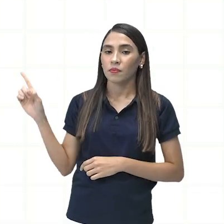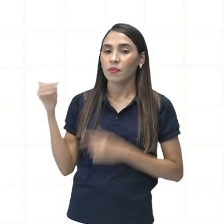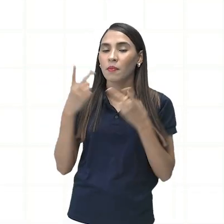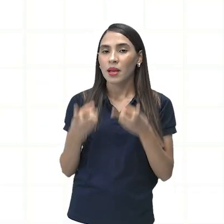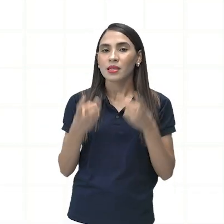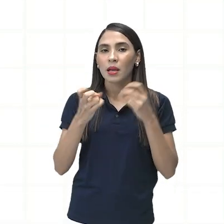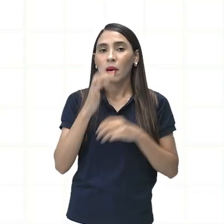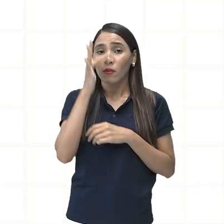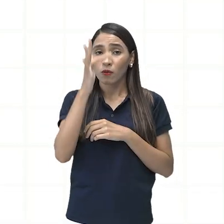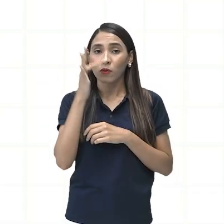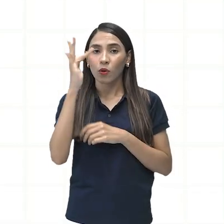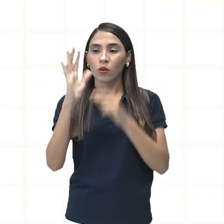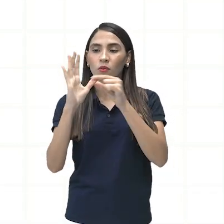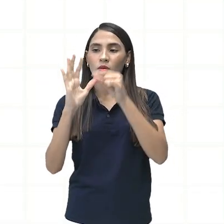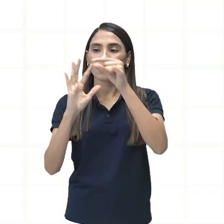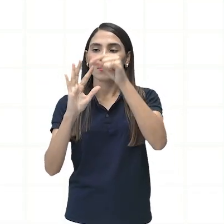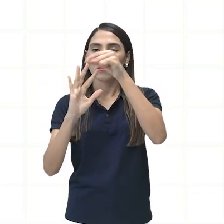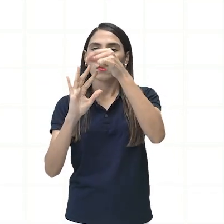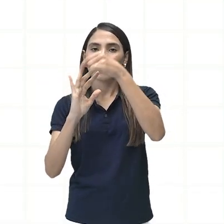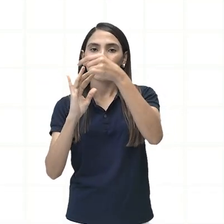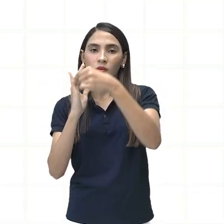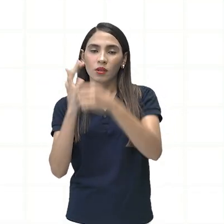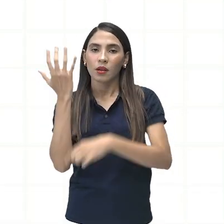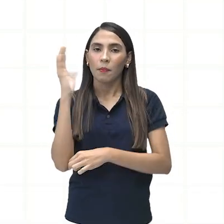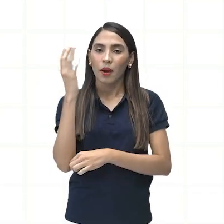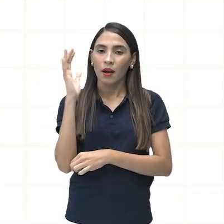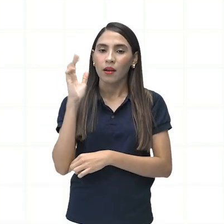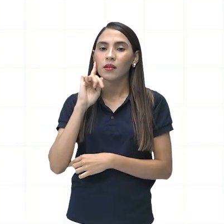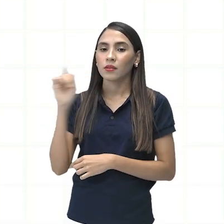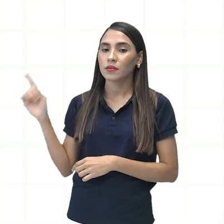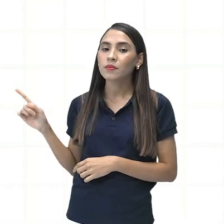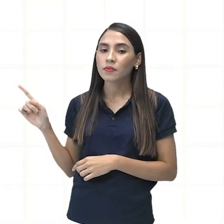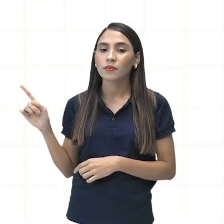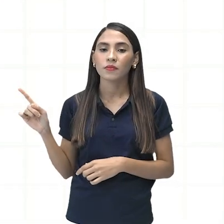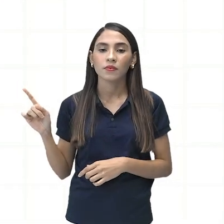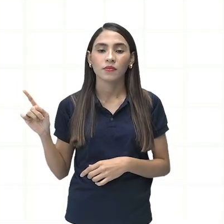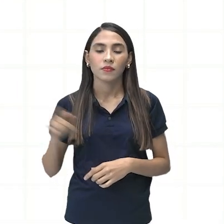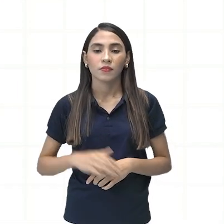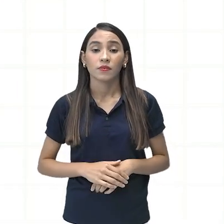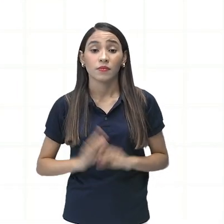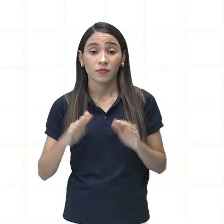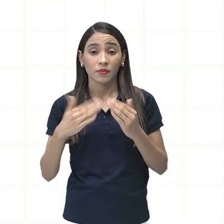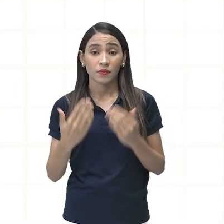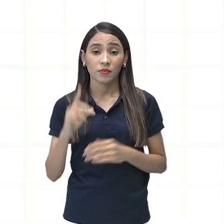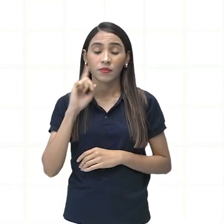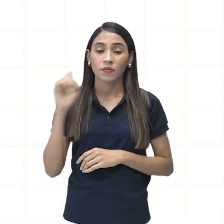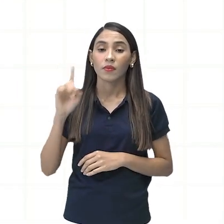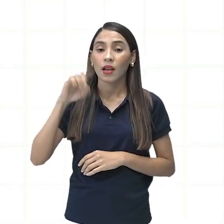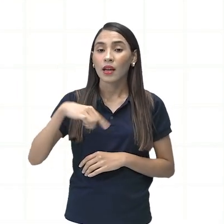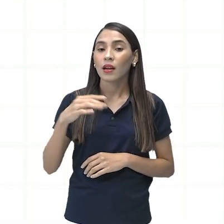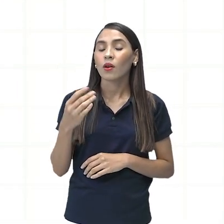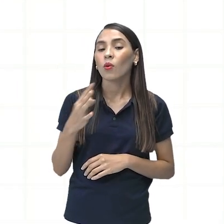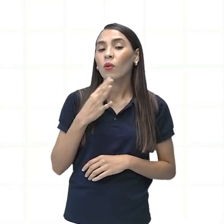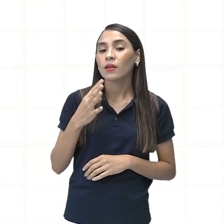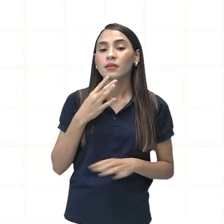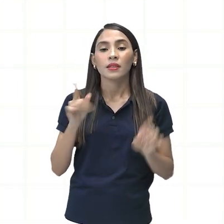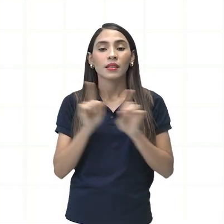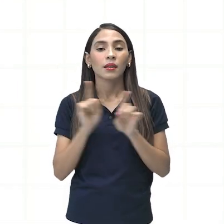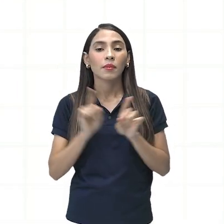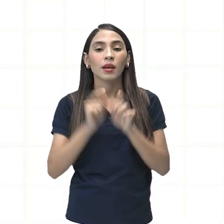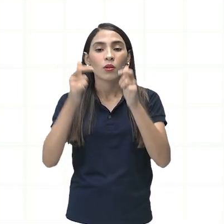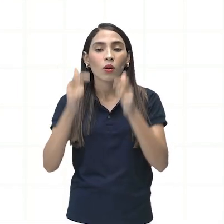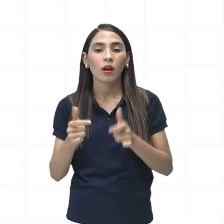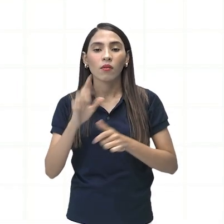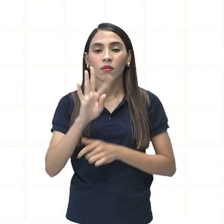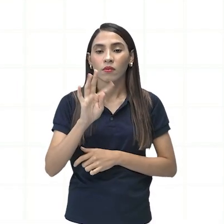flores, elas estão aqui localizadas na extremidade dessas plantas. Então, assim, ela era conhecida como uma posição